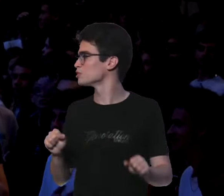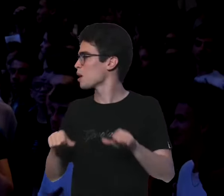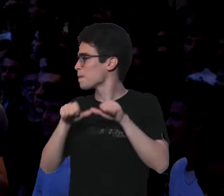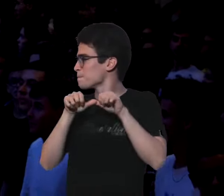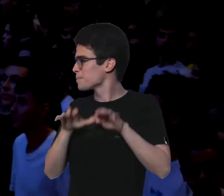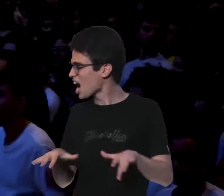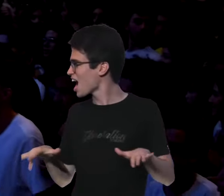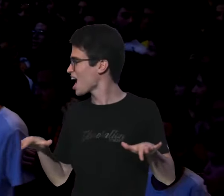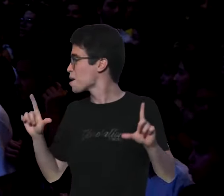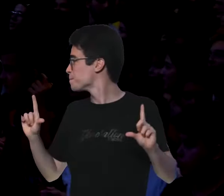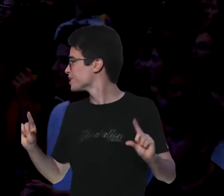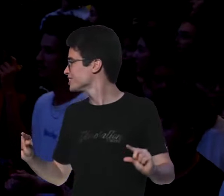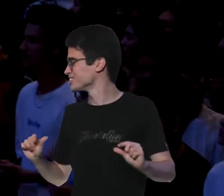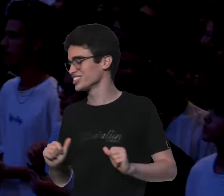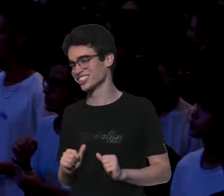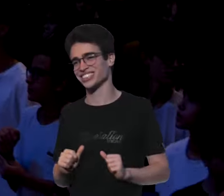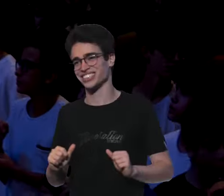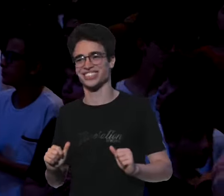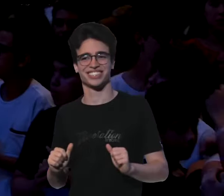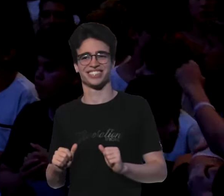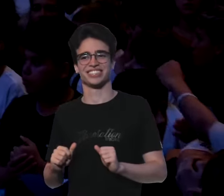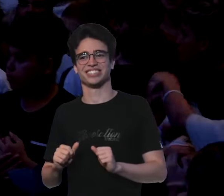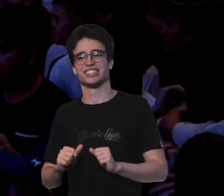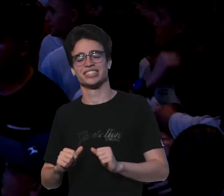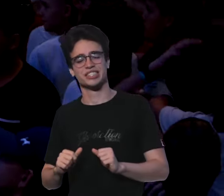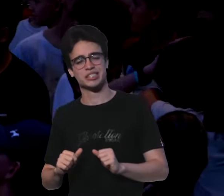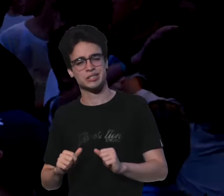pouquinho mais baixo. Isso.